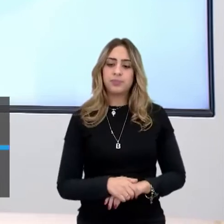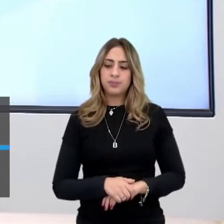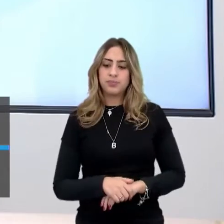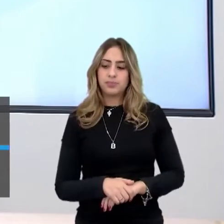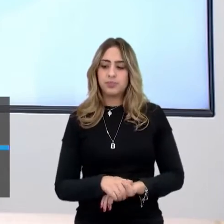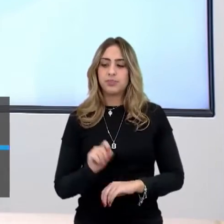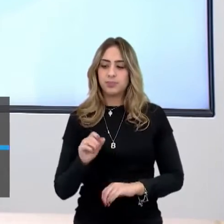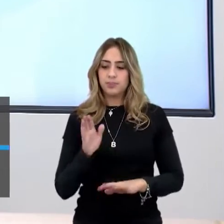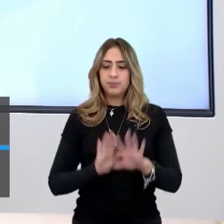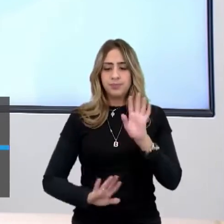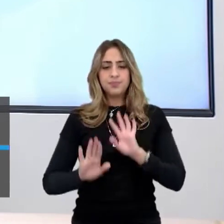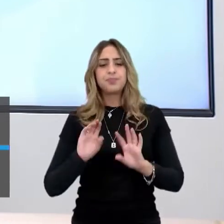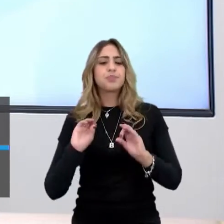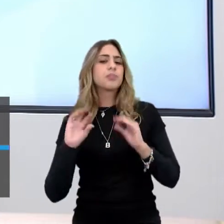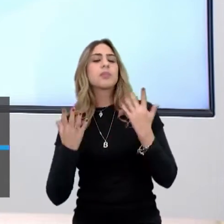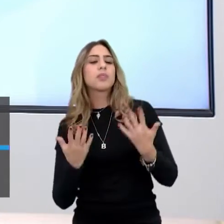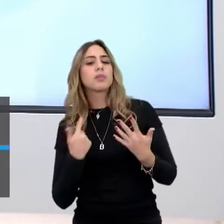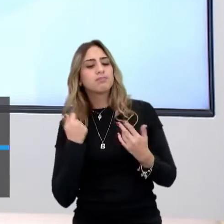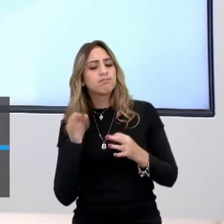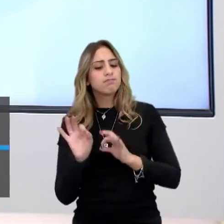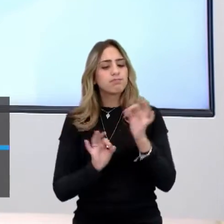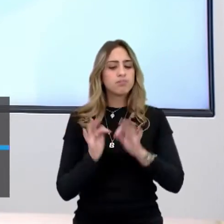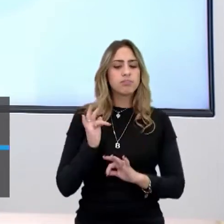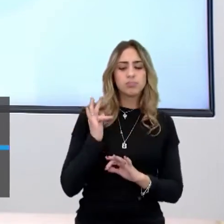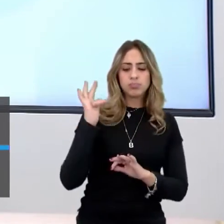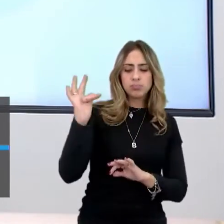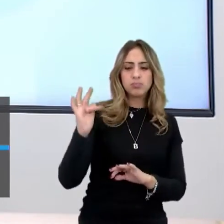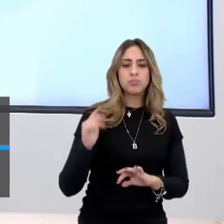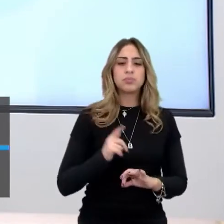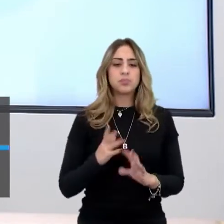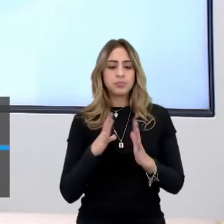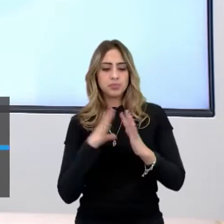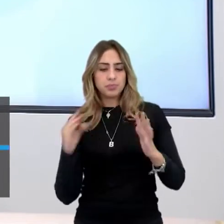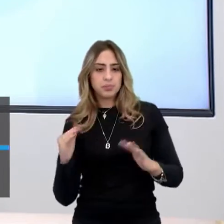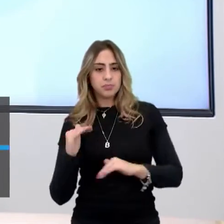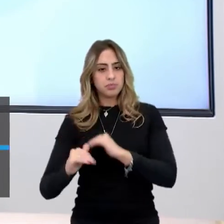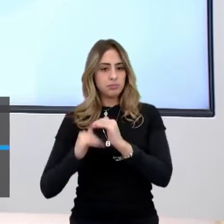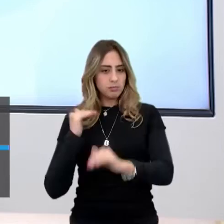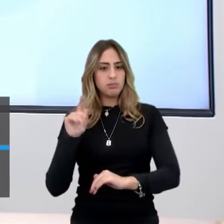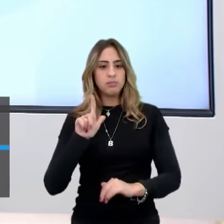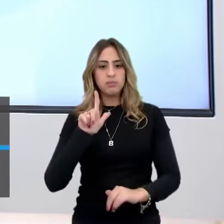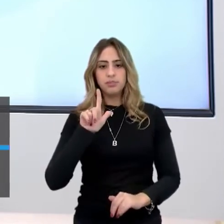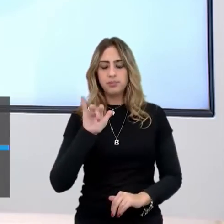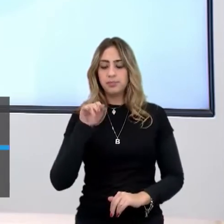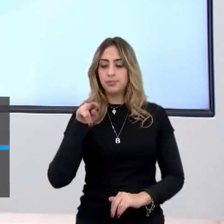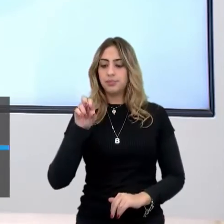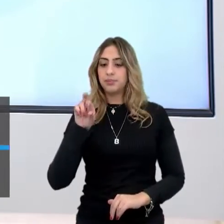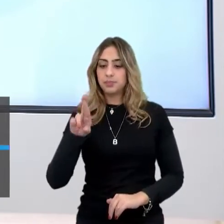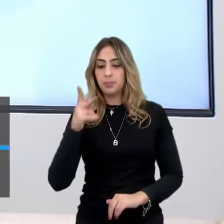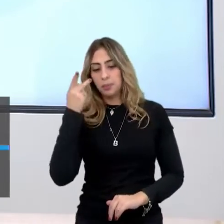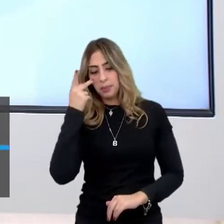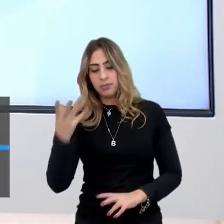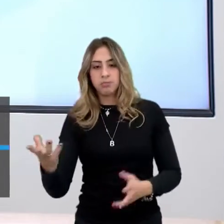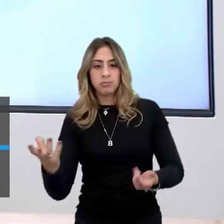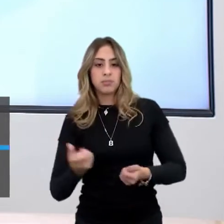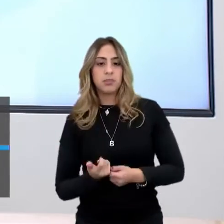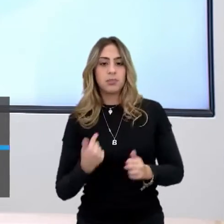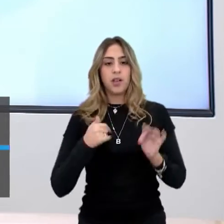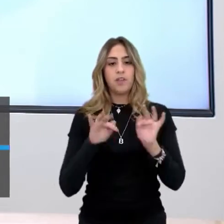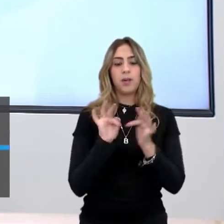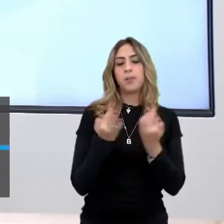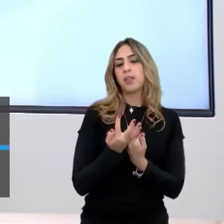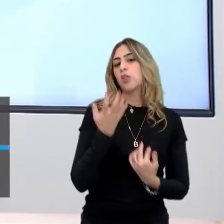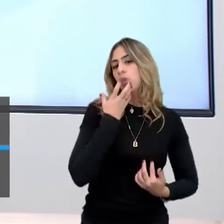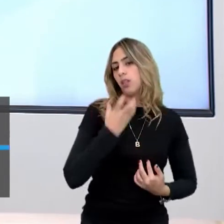que acontece? Você tem que se planejar. Professor, preciso ter um modelo de regressão linear para receber a minha família no